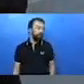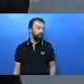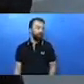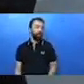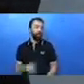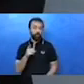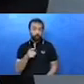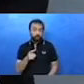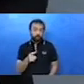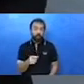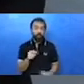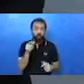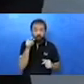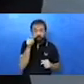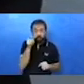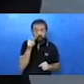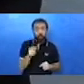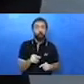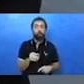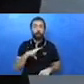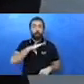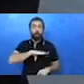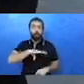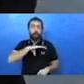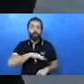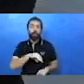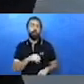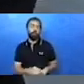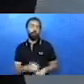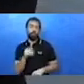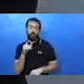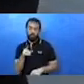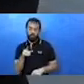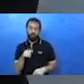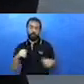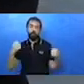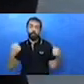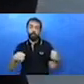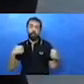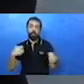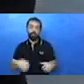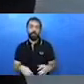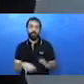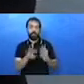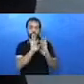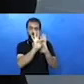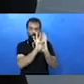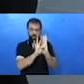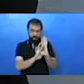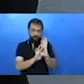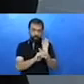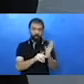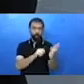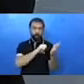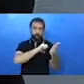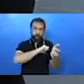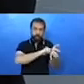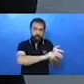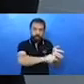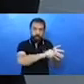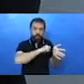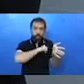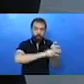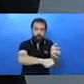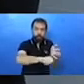português. Tudo que é importante num texto, nós devemos sublinhar, grifar, passar